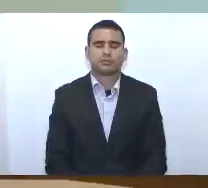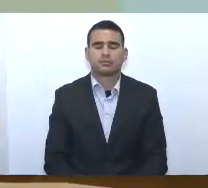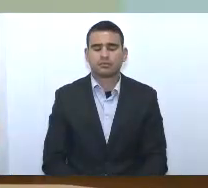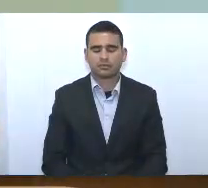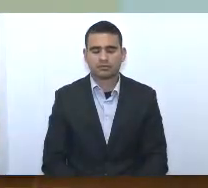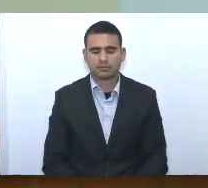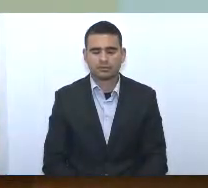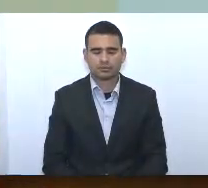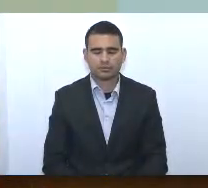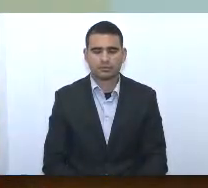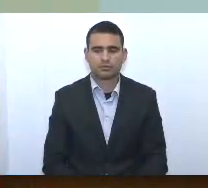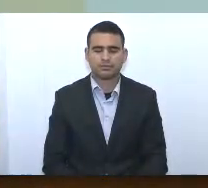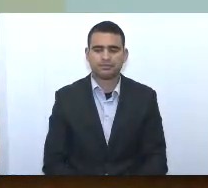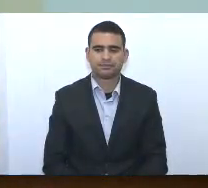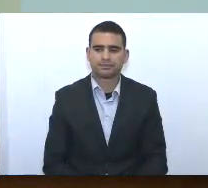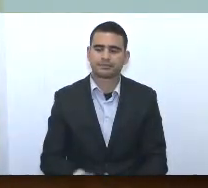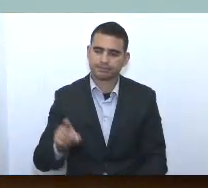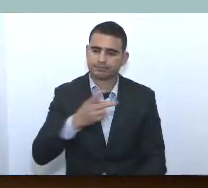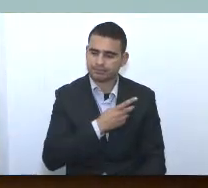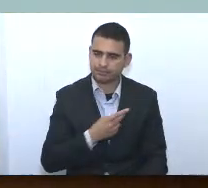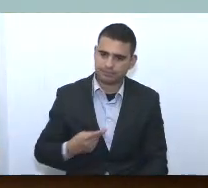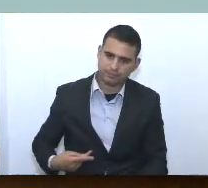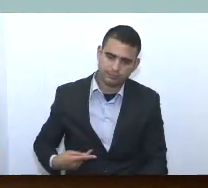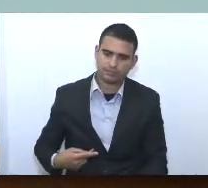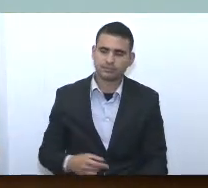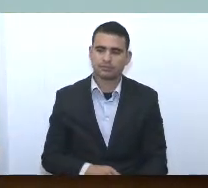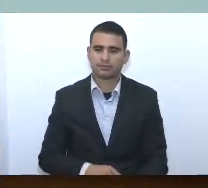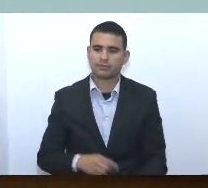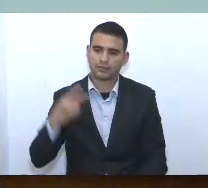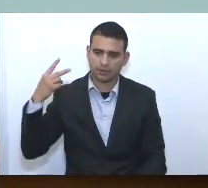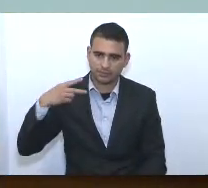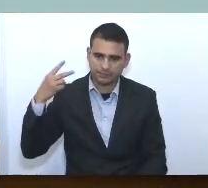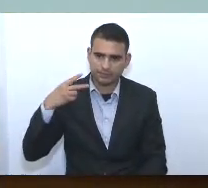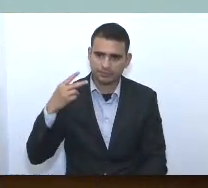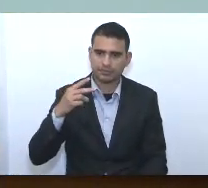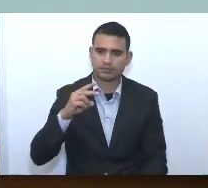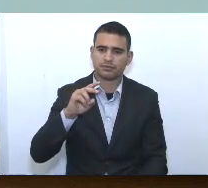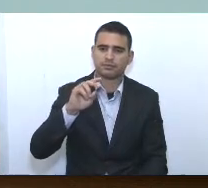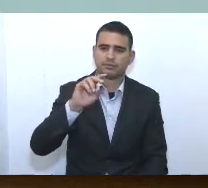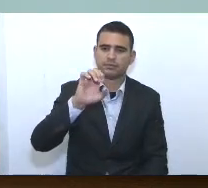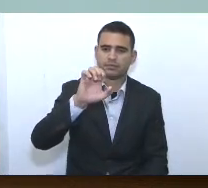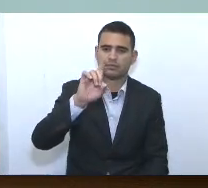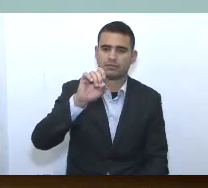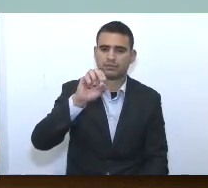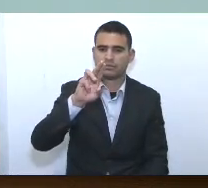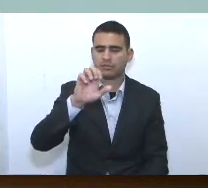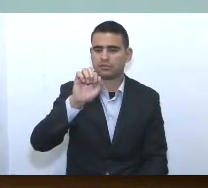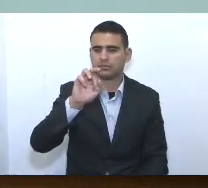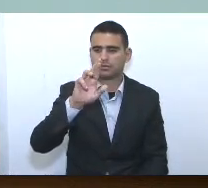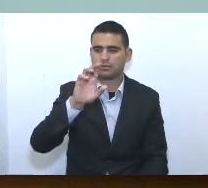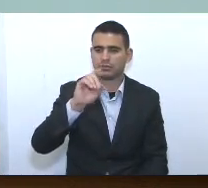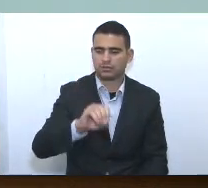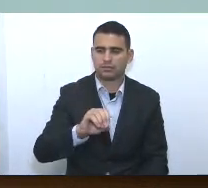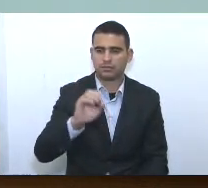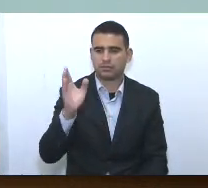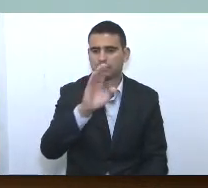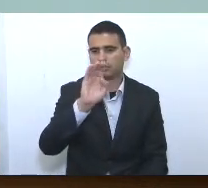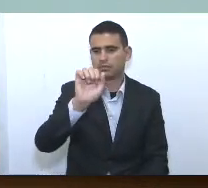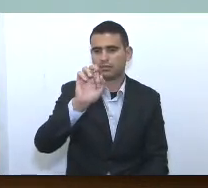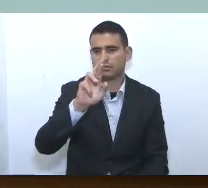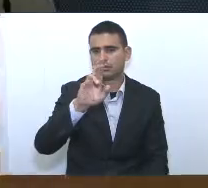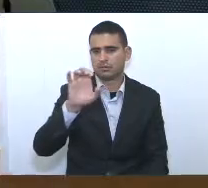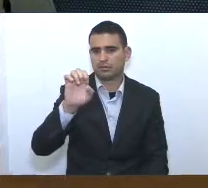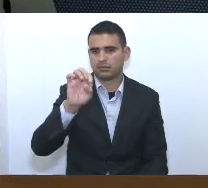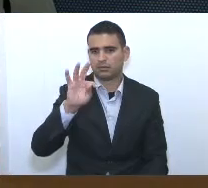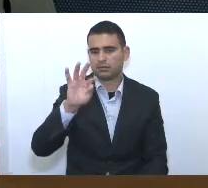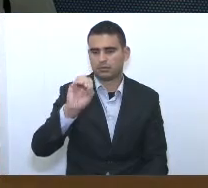Senhor presidente, nobre vereador Eduardo Barreto, nobre secretário adjunto Dr.